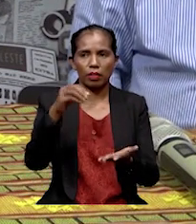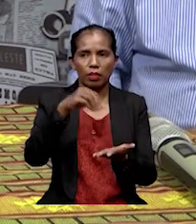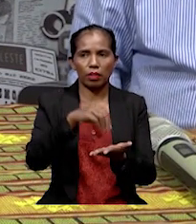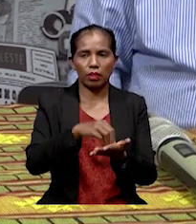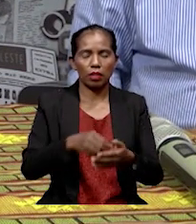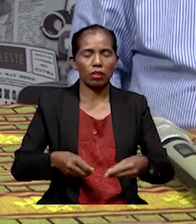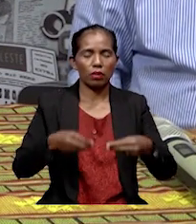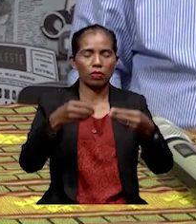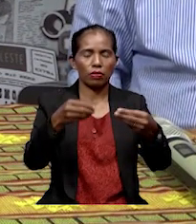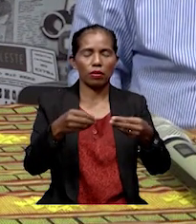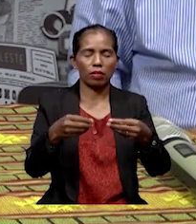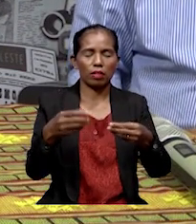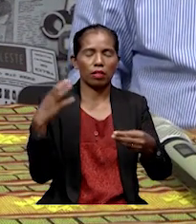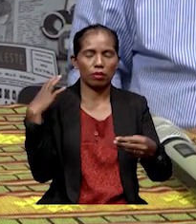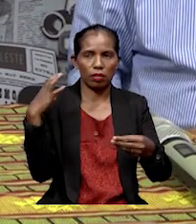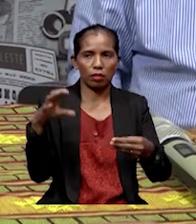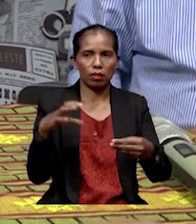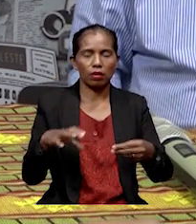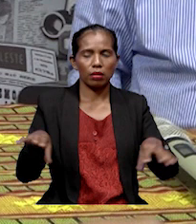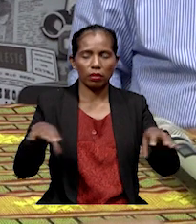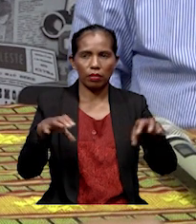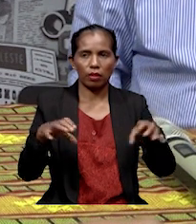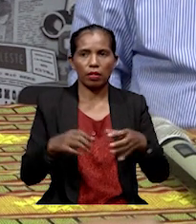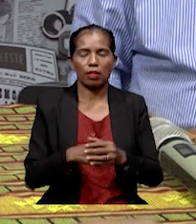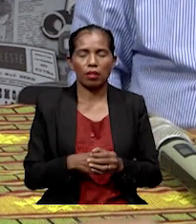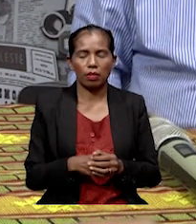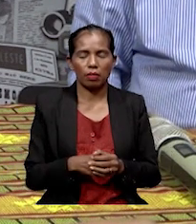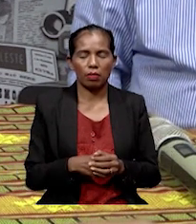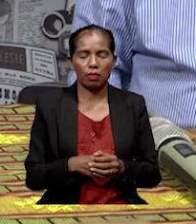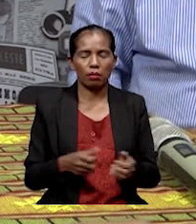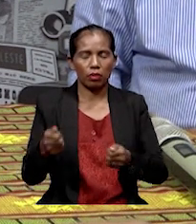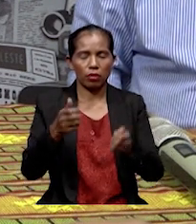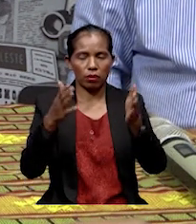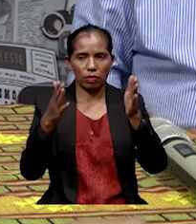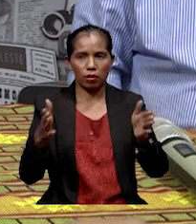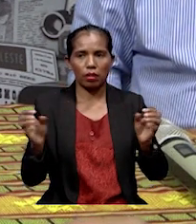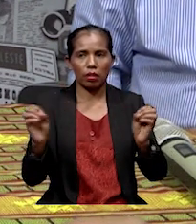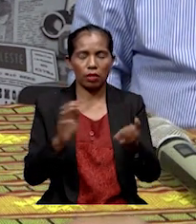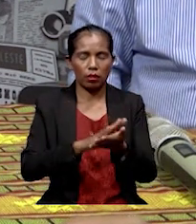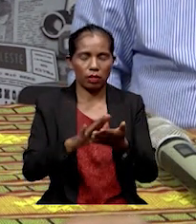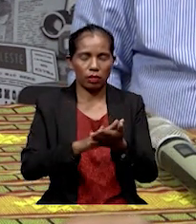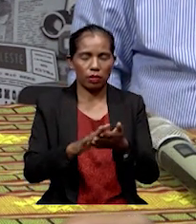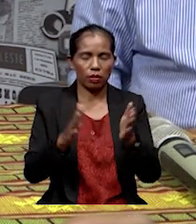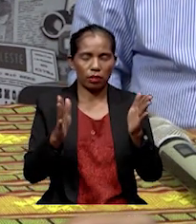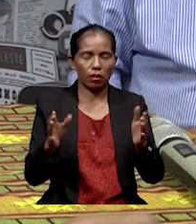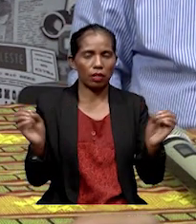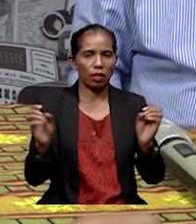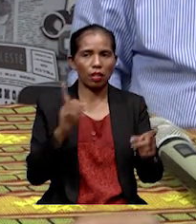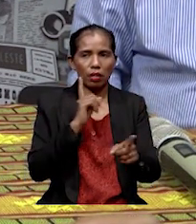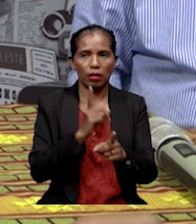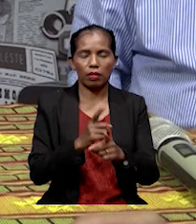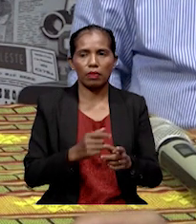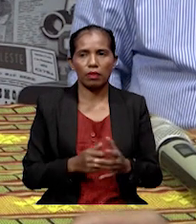carteira profissional, né, ba cleaner, ba chofer, ba ser nebe lei direito nela los. Tamba processo até a